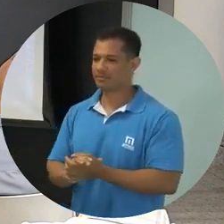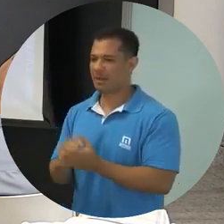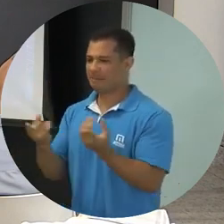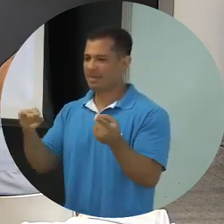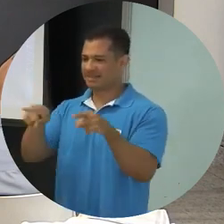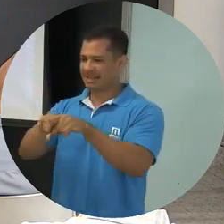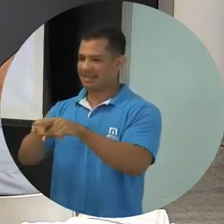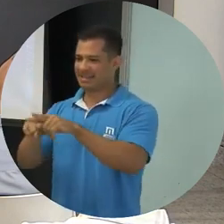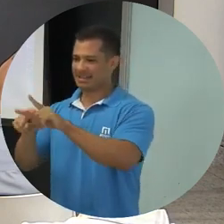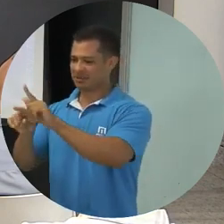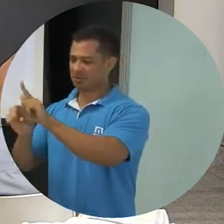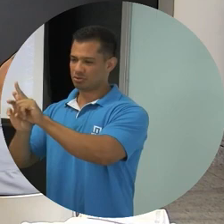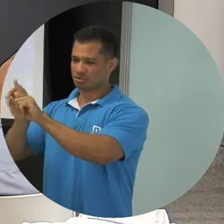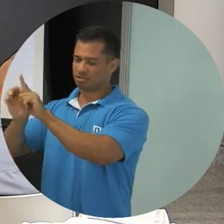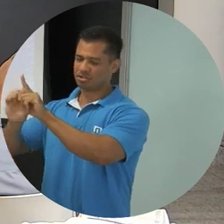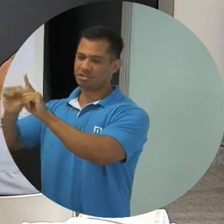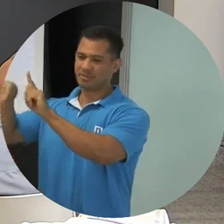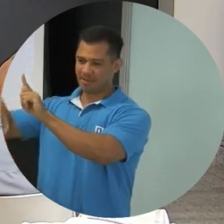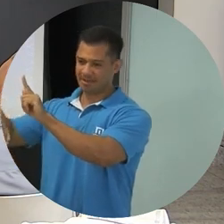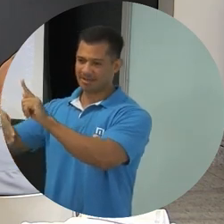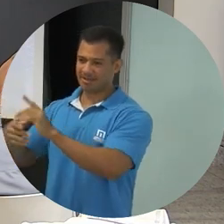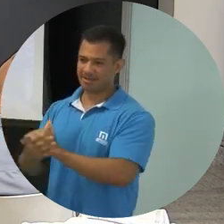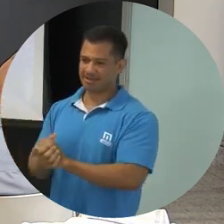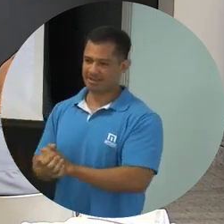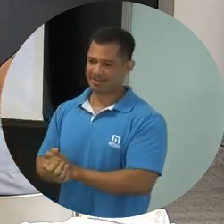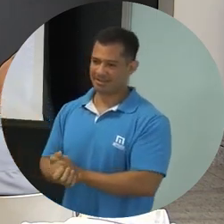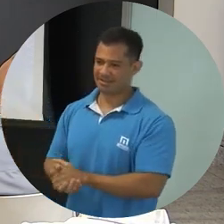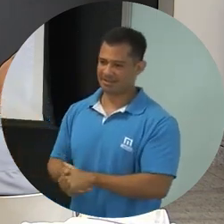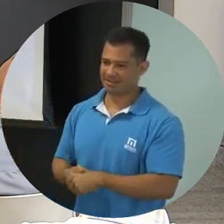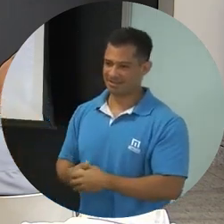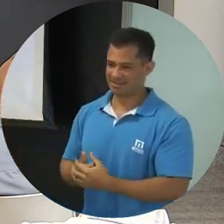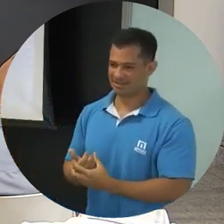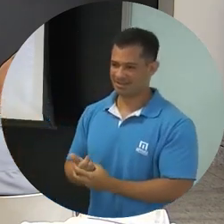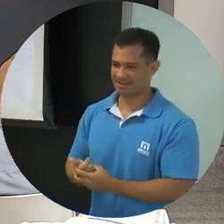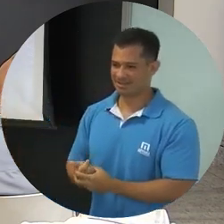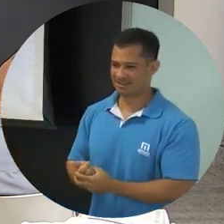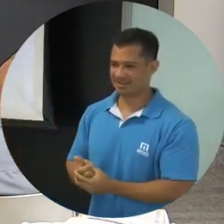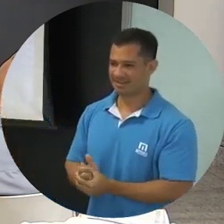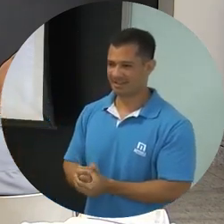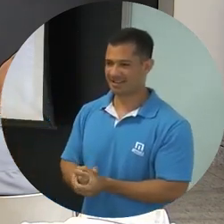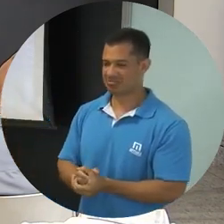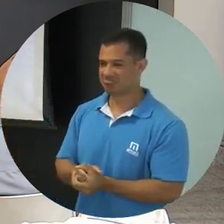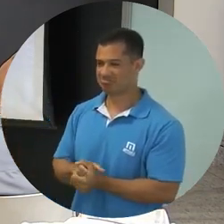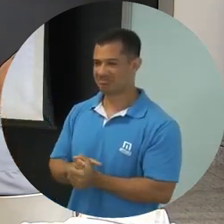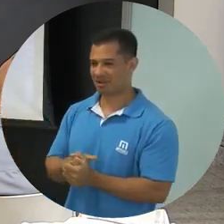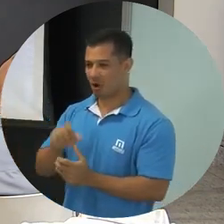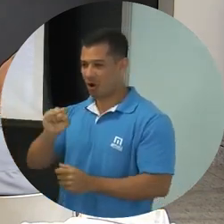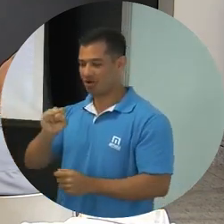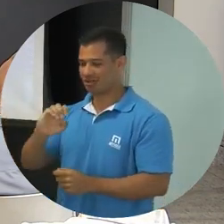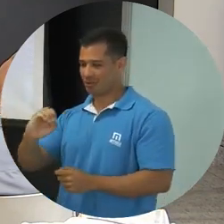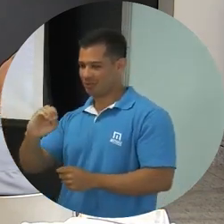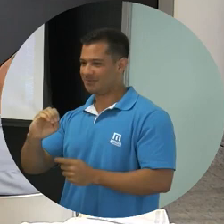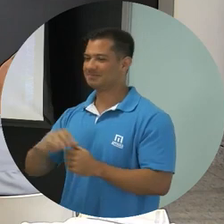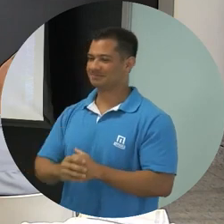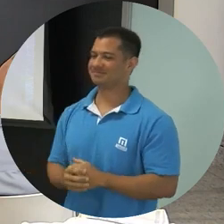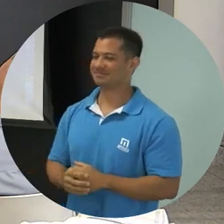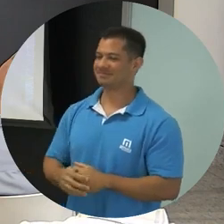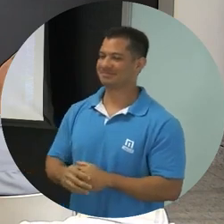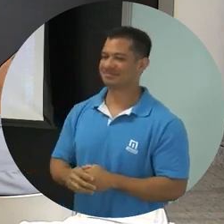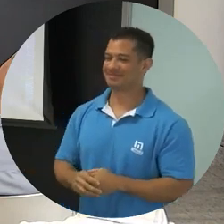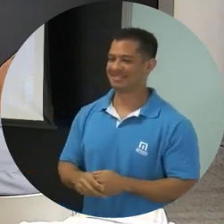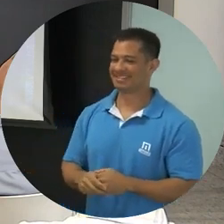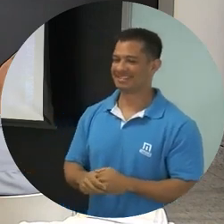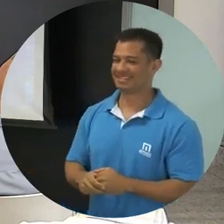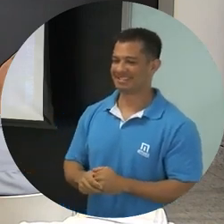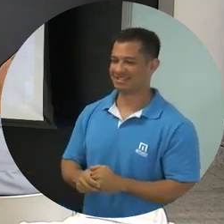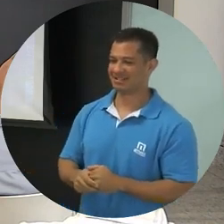que outros tipos de serviços nós podemos oferecer, qual tipo de expansão geográfica ou de